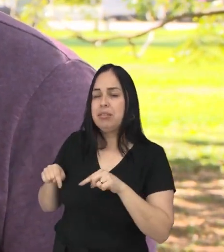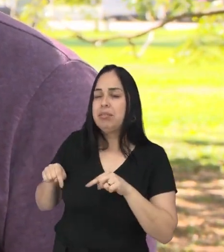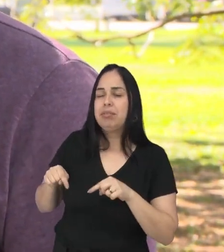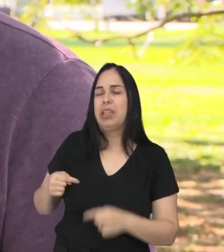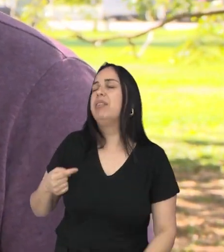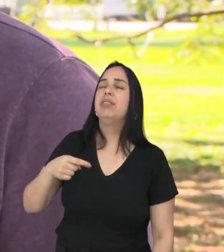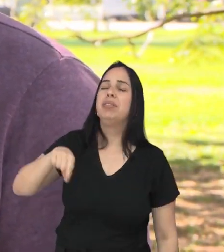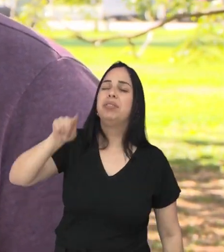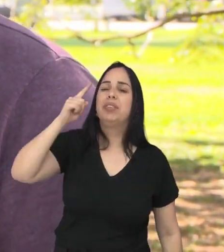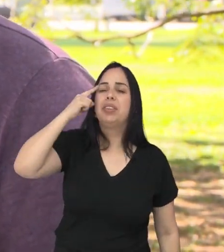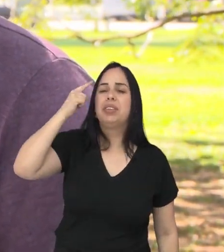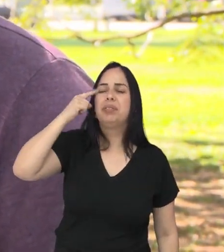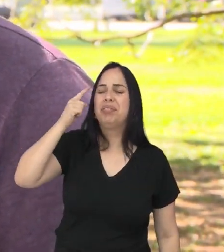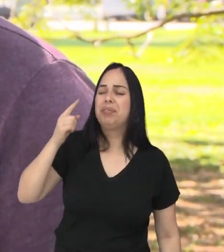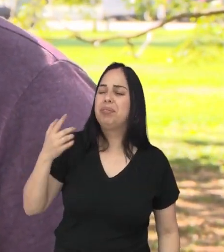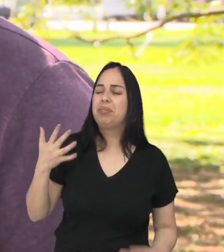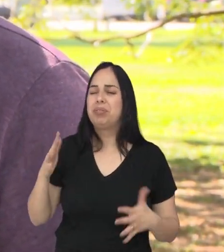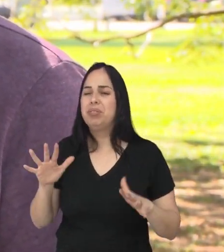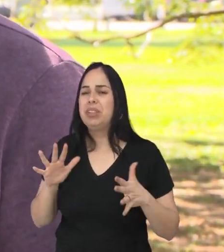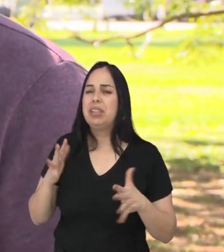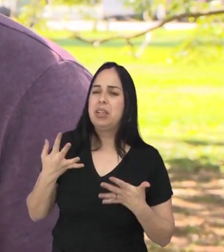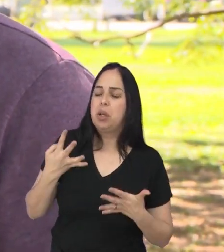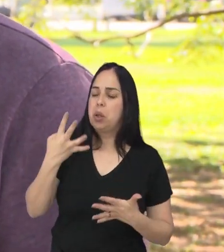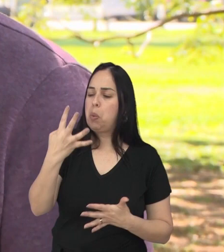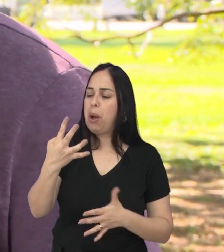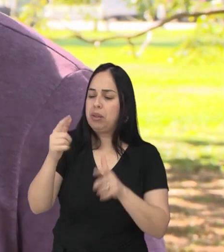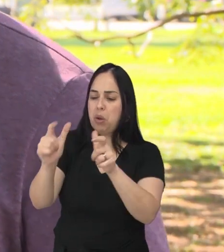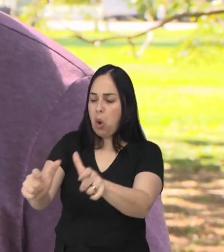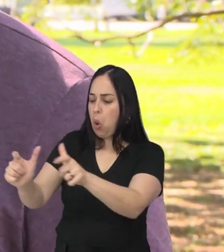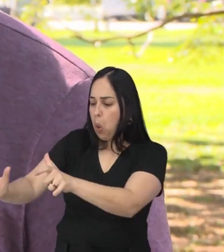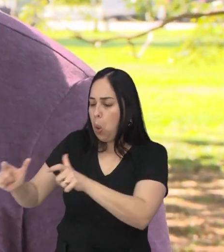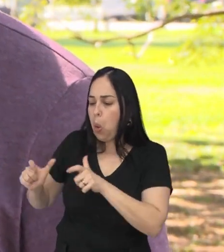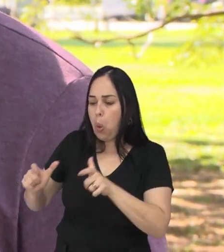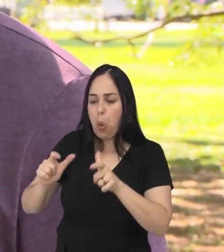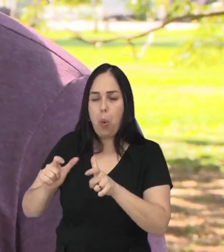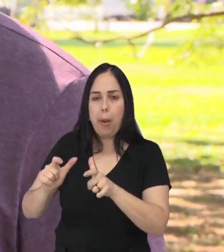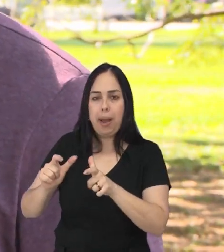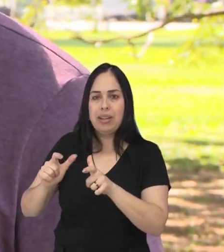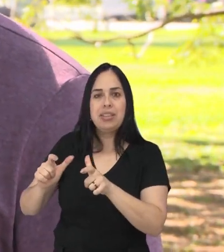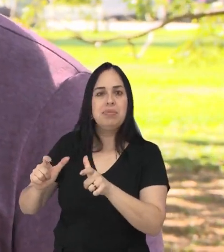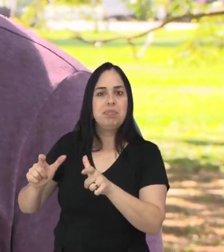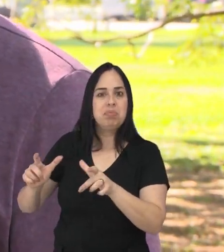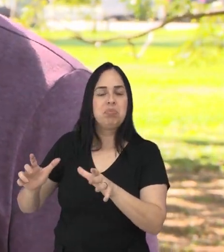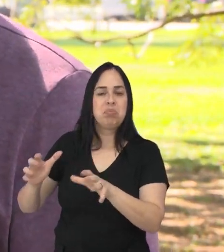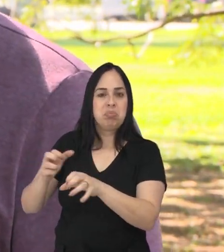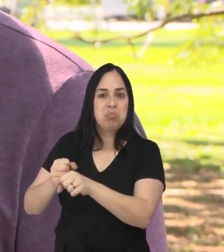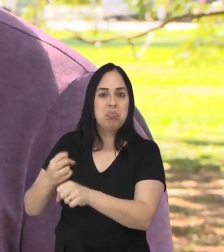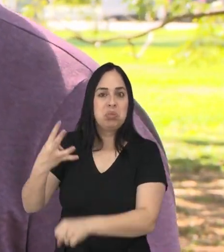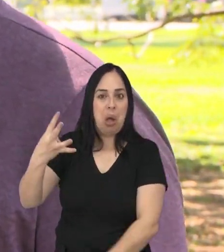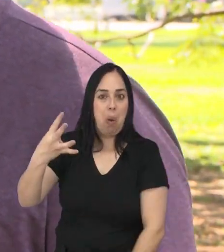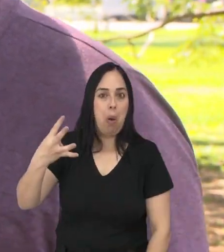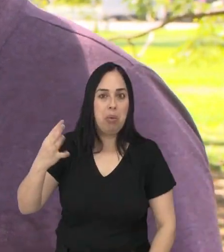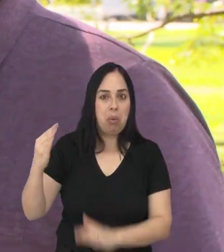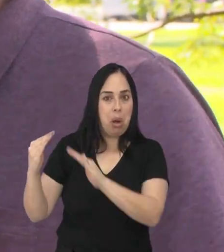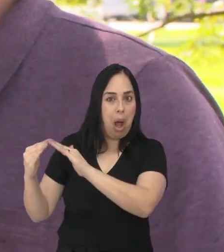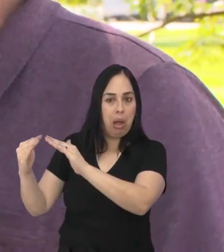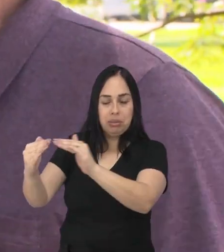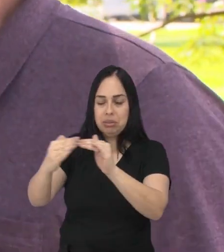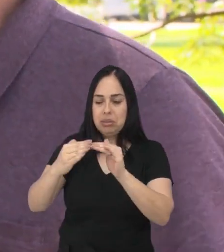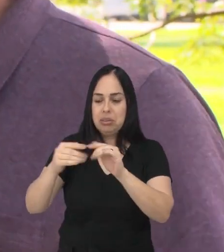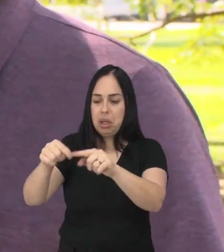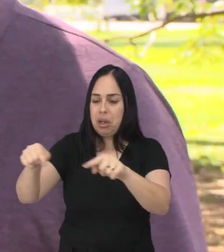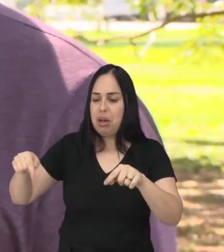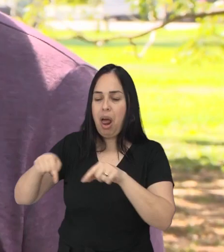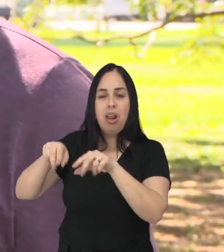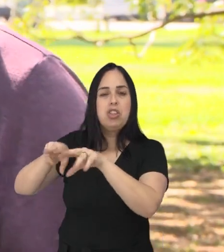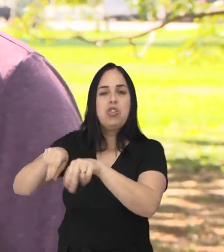uma ideia, né, seriam mais ou menos 4 lotes de 250 metros quadrados, né, lotes inteiros, que